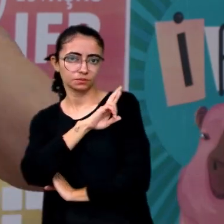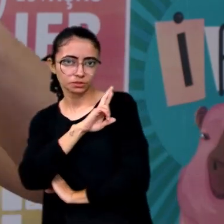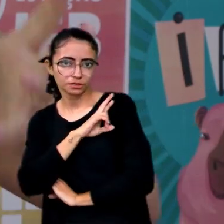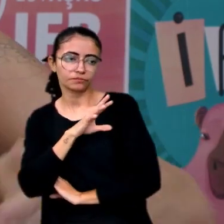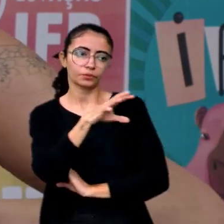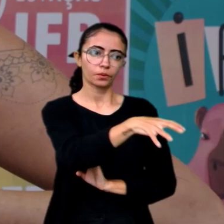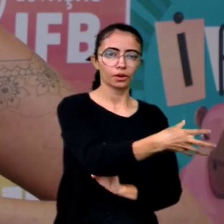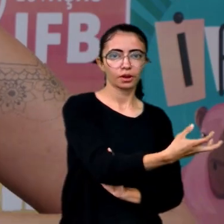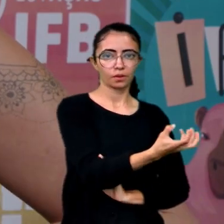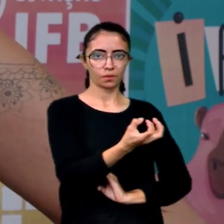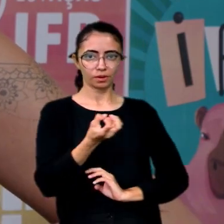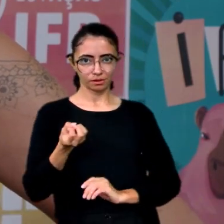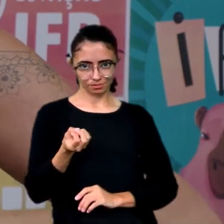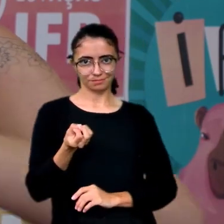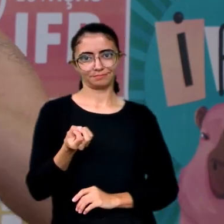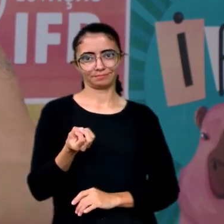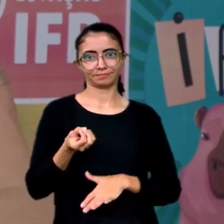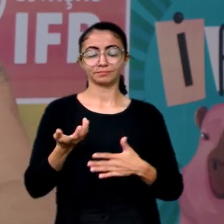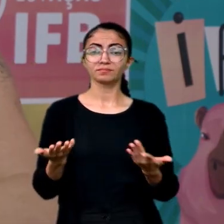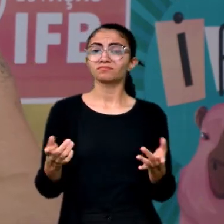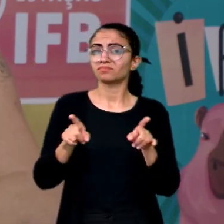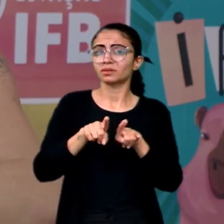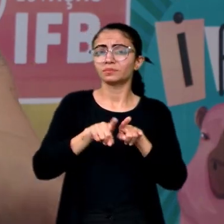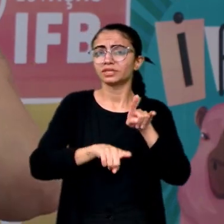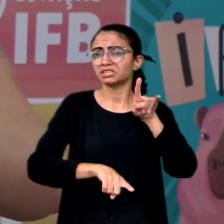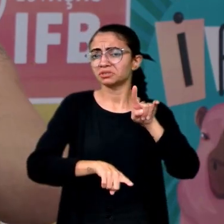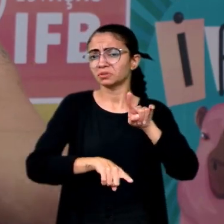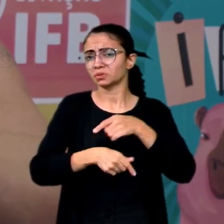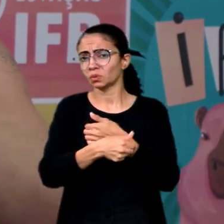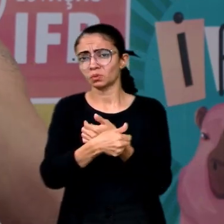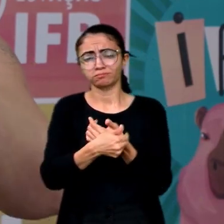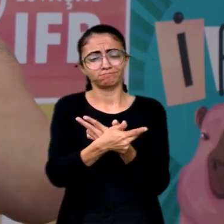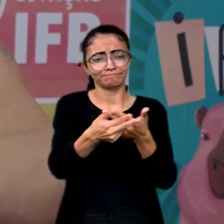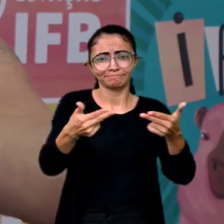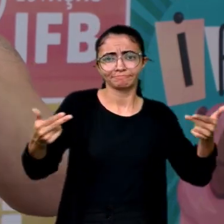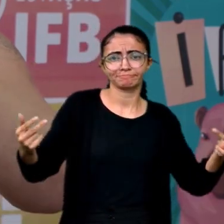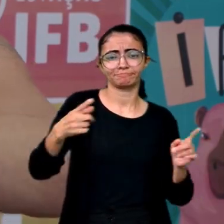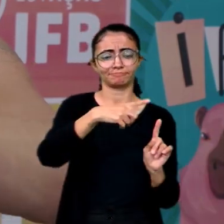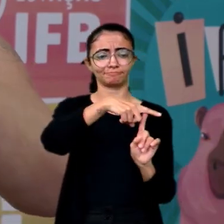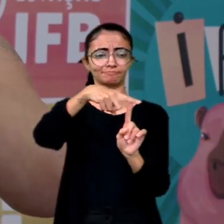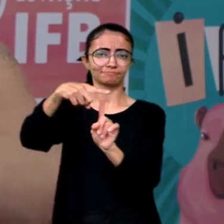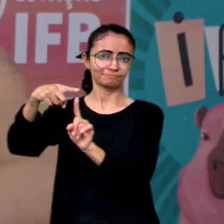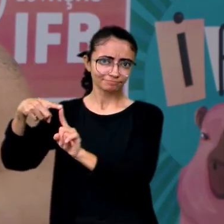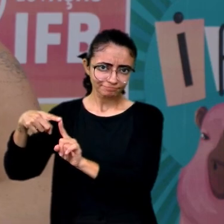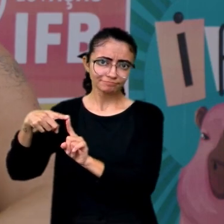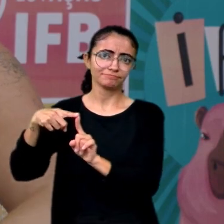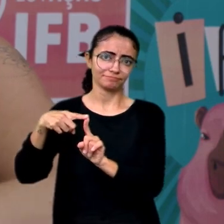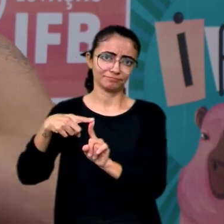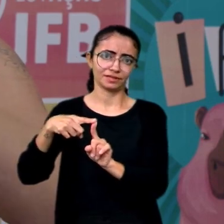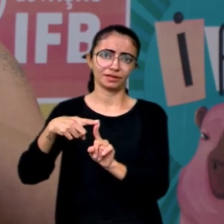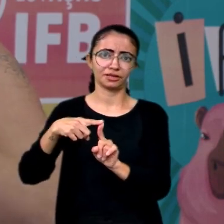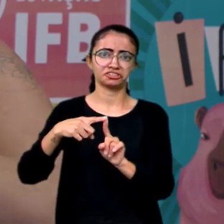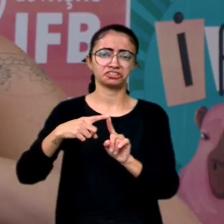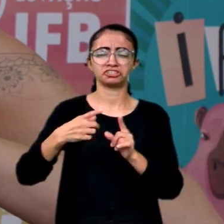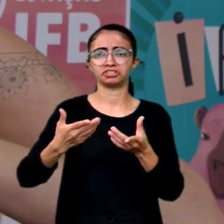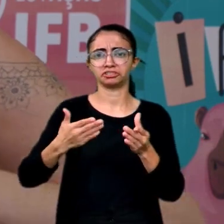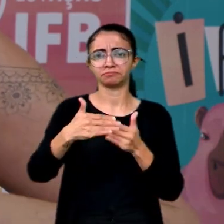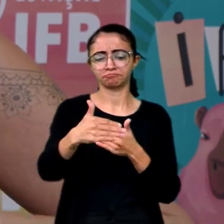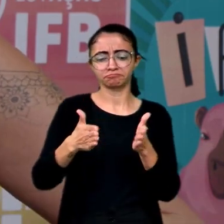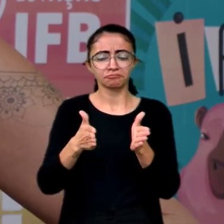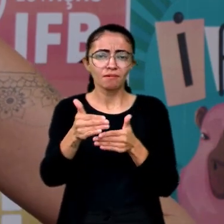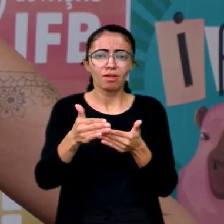Com todo tipo de embalagem. Por que a indústria não tem que criar mais embalagens que não possam